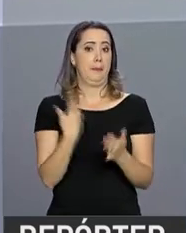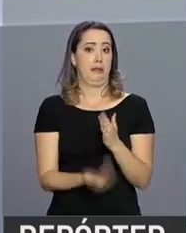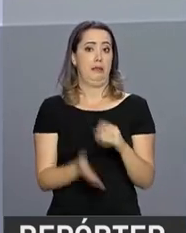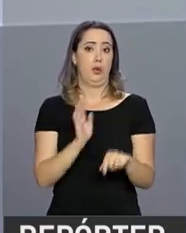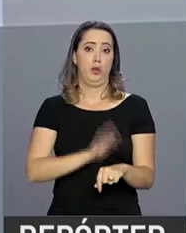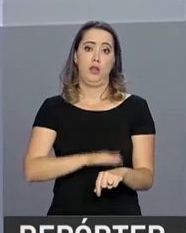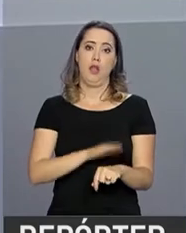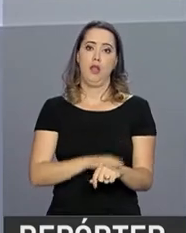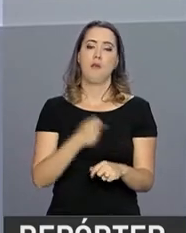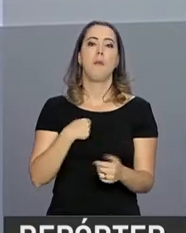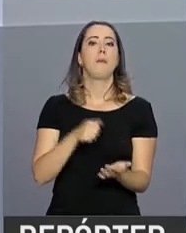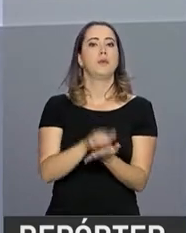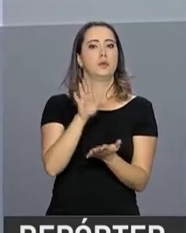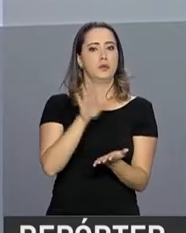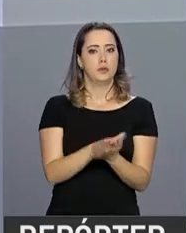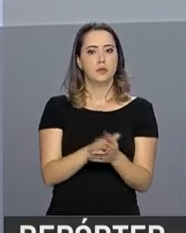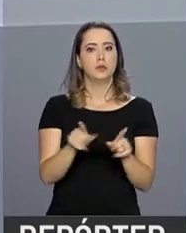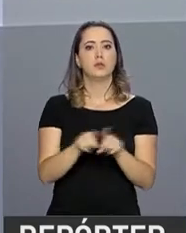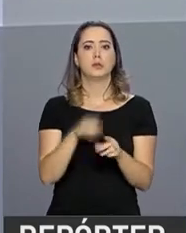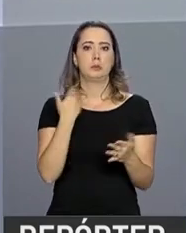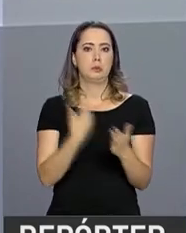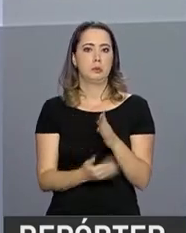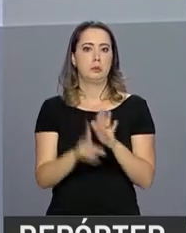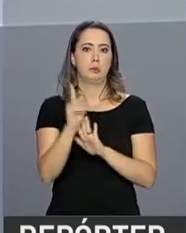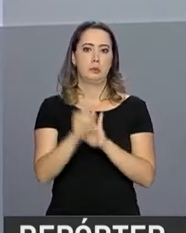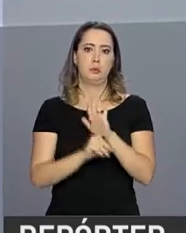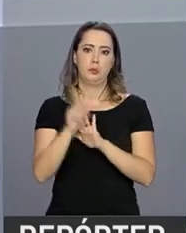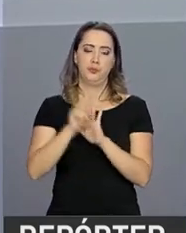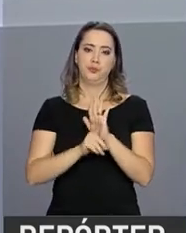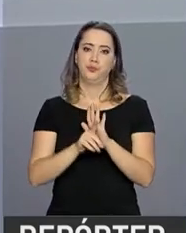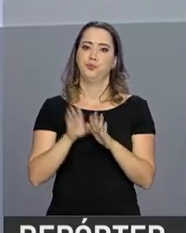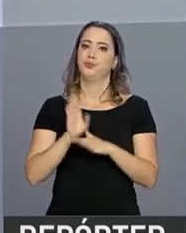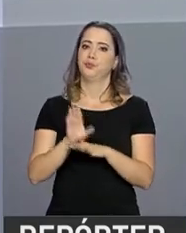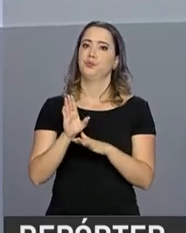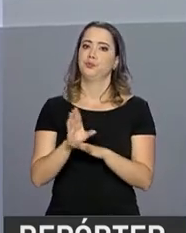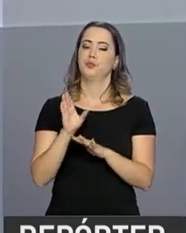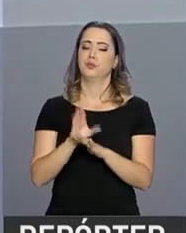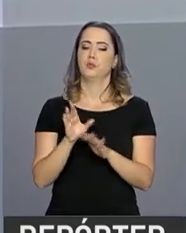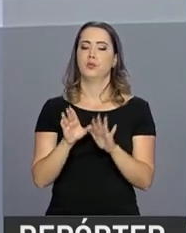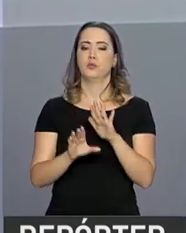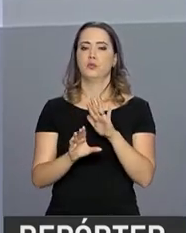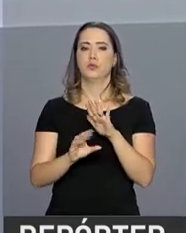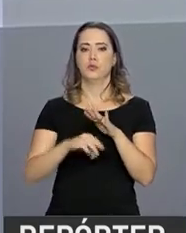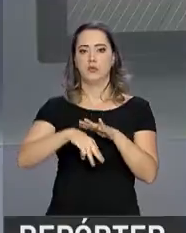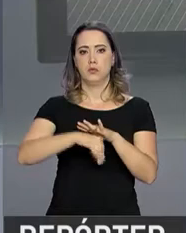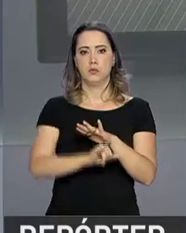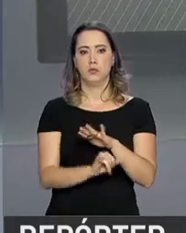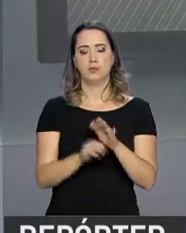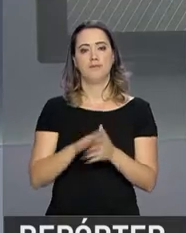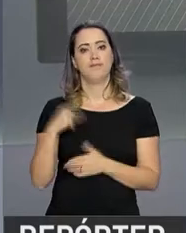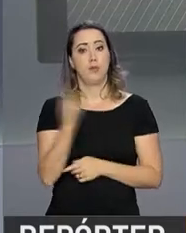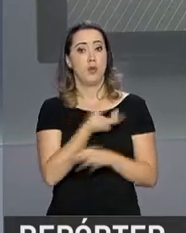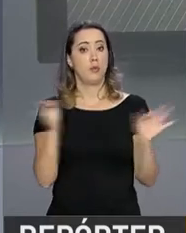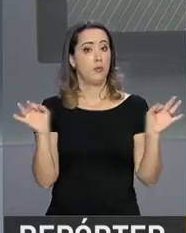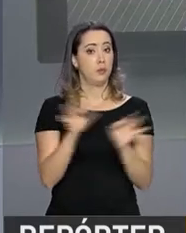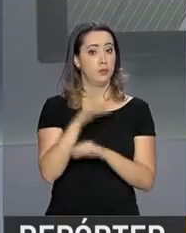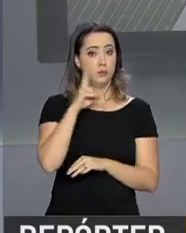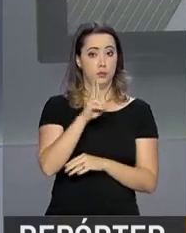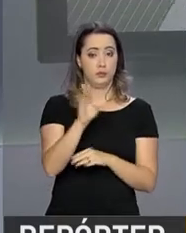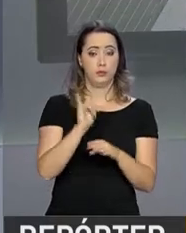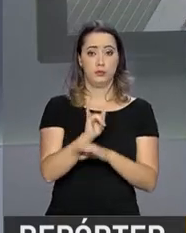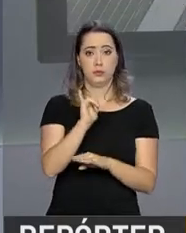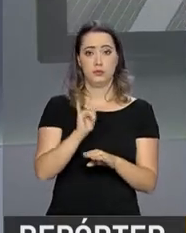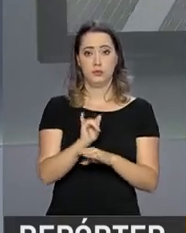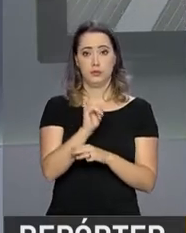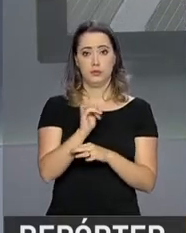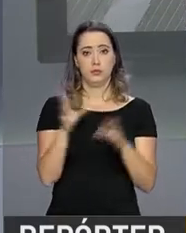não cumprir o prazo pode pagar multa, além de perder o direito a benefícios da formalização. Nós ficamos por aqui. Você pode